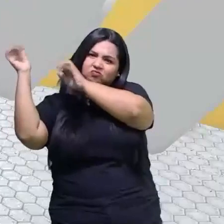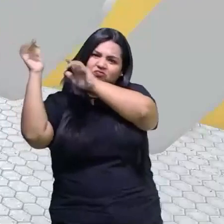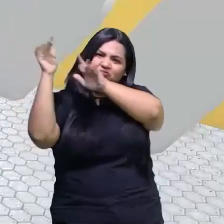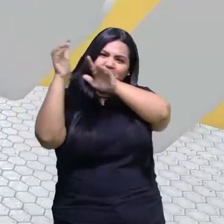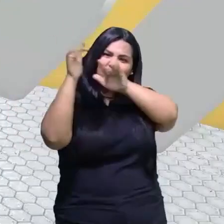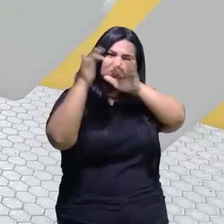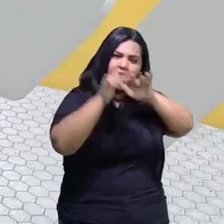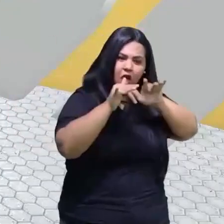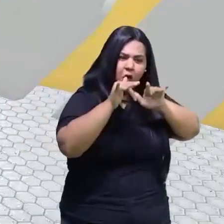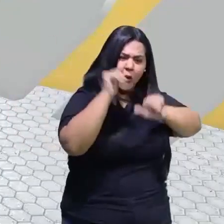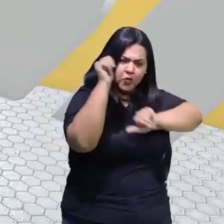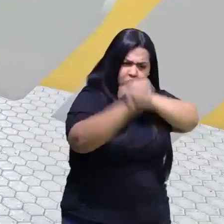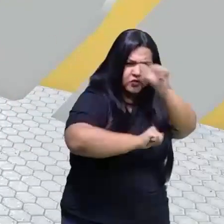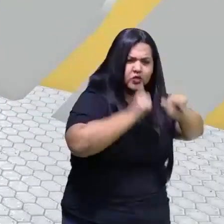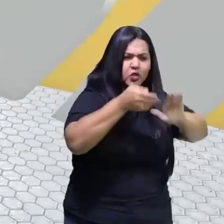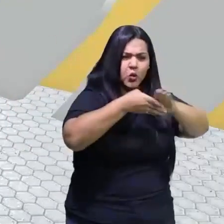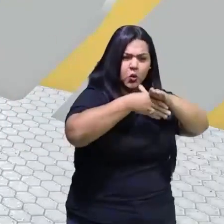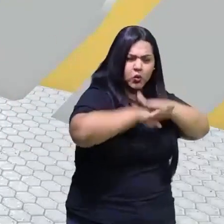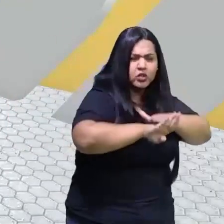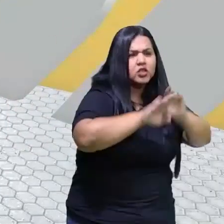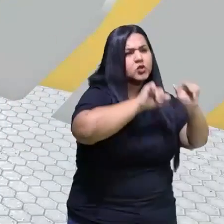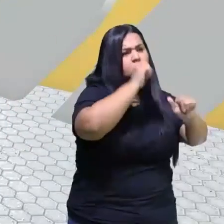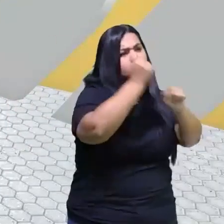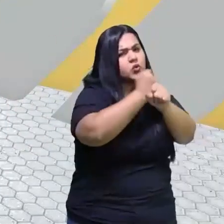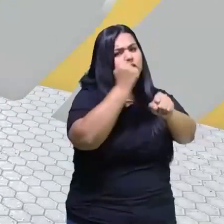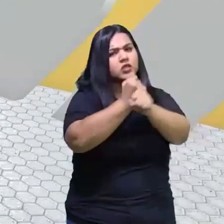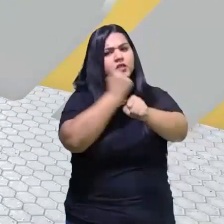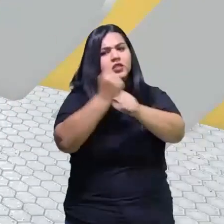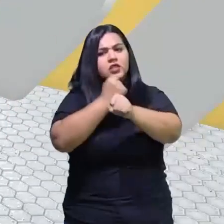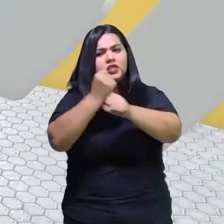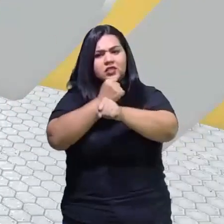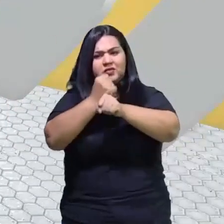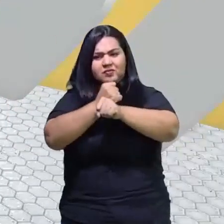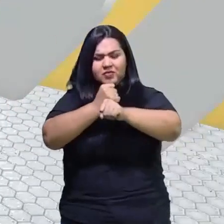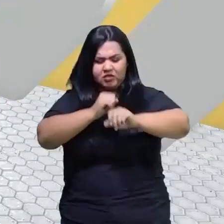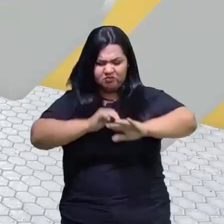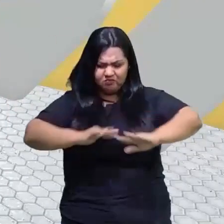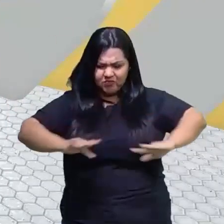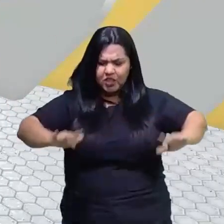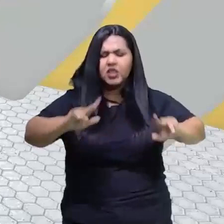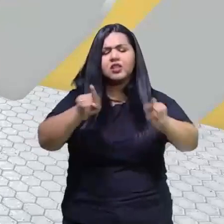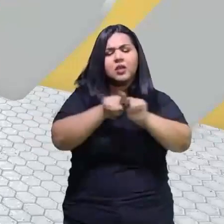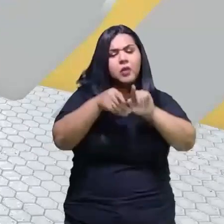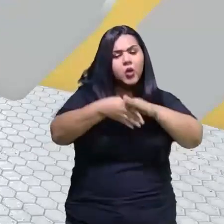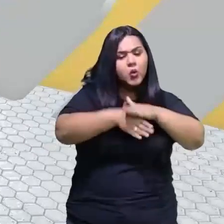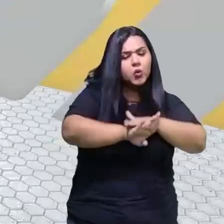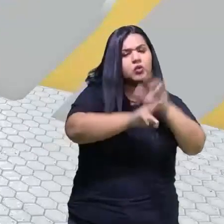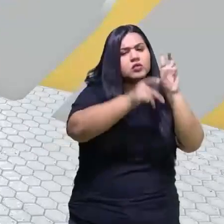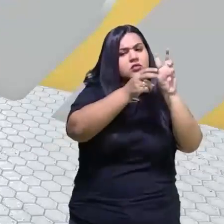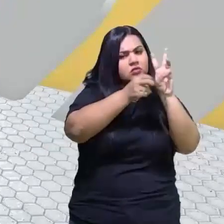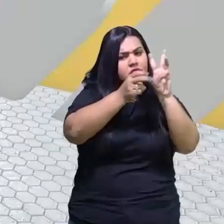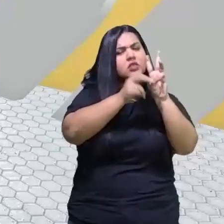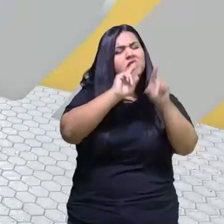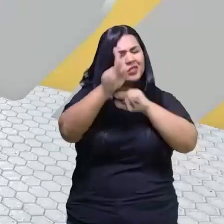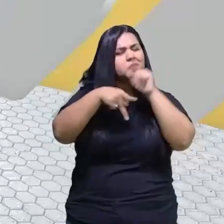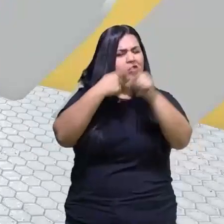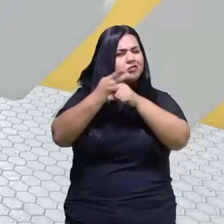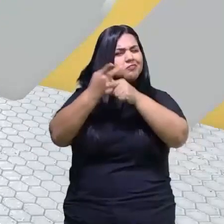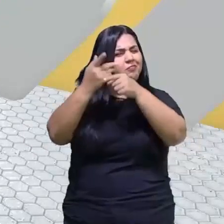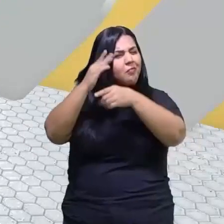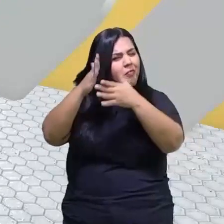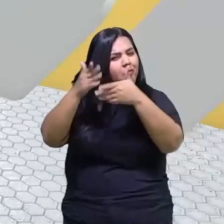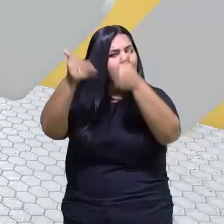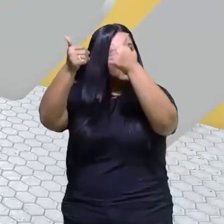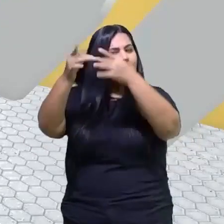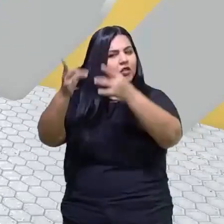os hábitos, mudando as construções, deixando de lado os costumes indígenas. A gente vai falar sobre isso também ainda. E aí